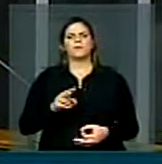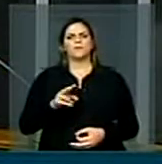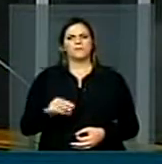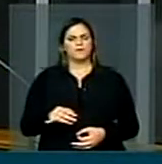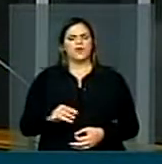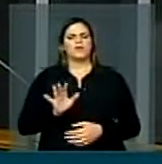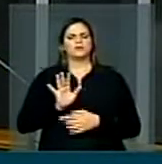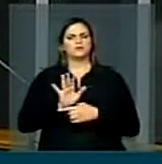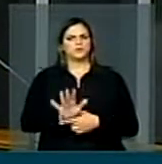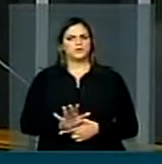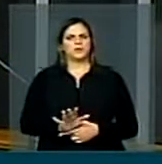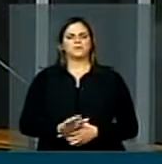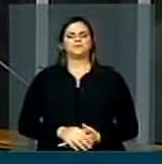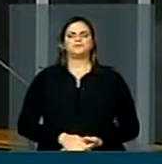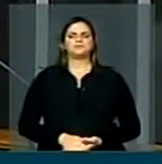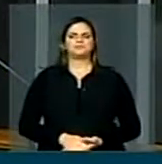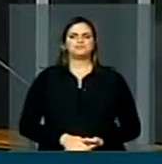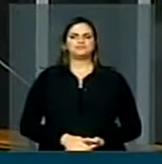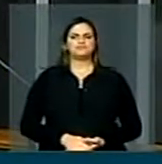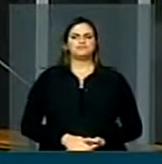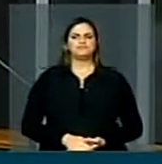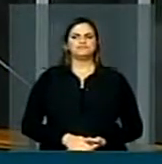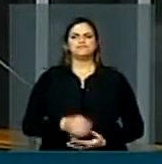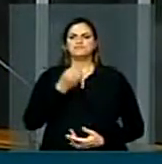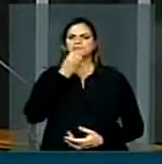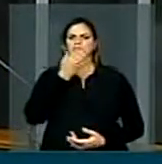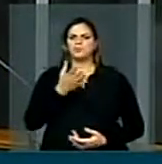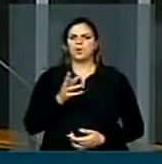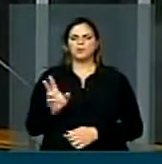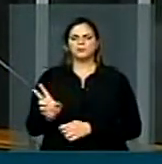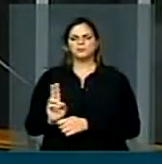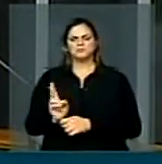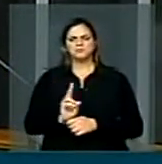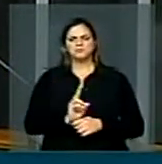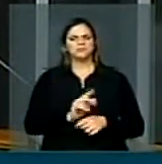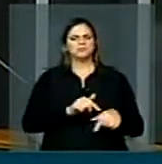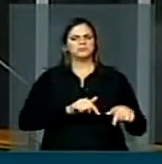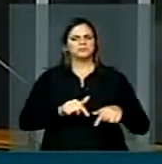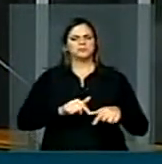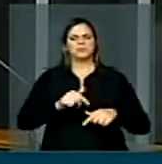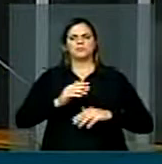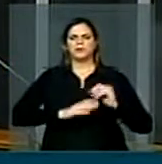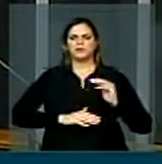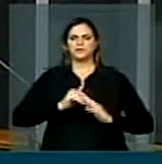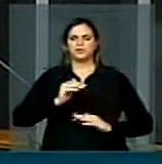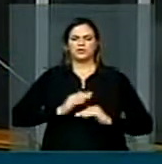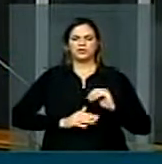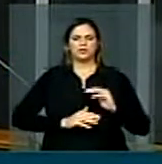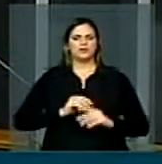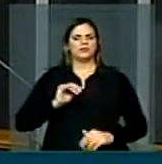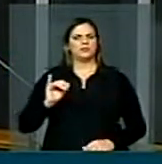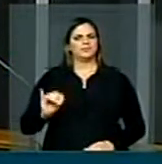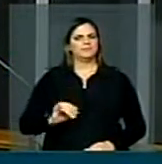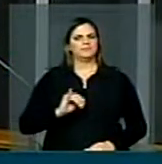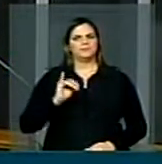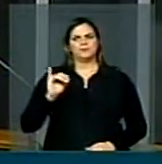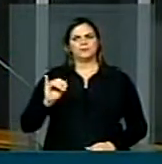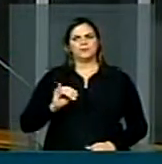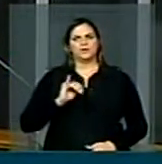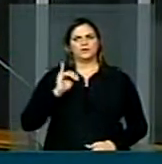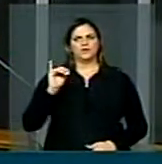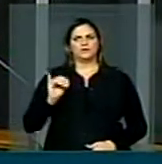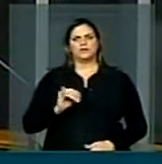hábil e permitir o bom controle e fiscalização dessa atividade tão